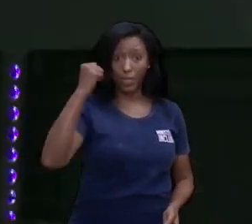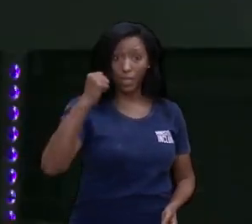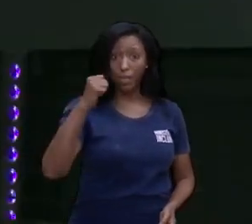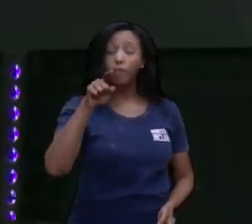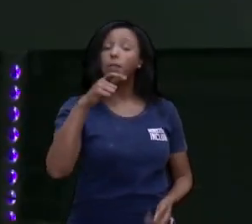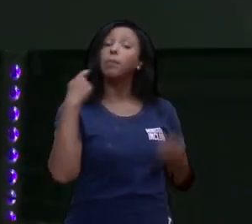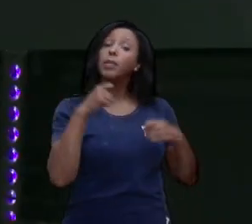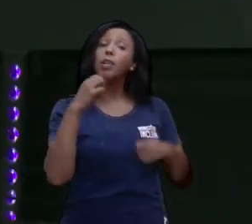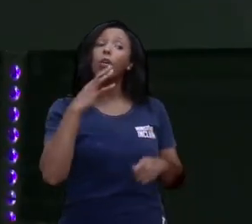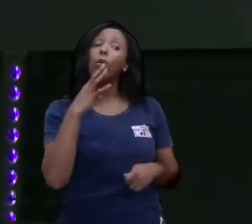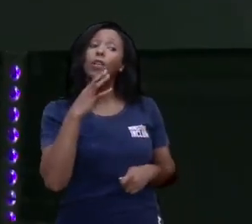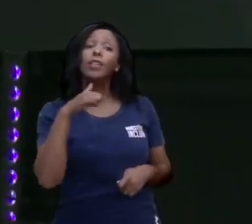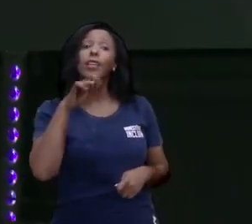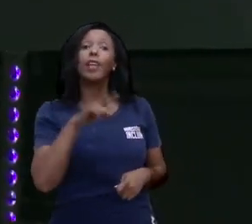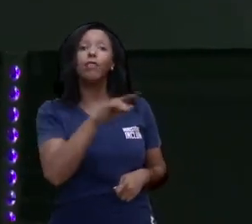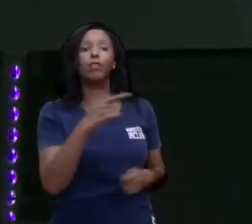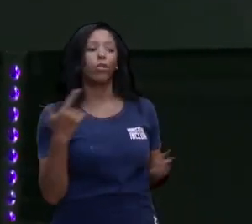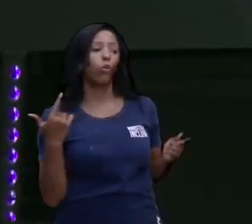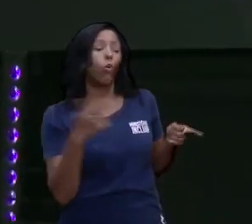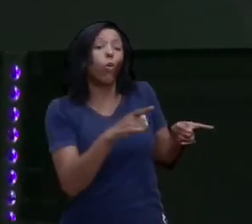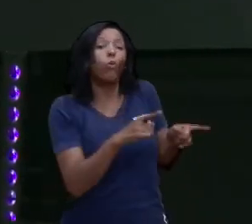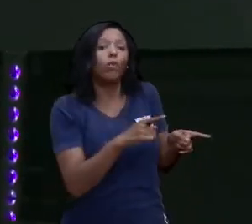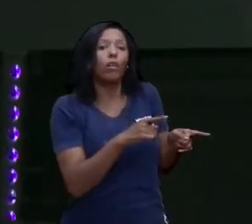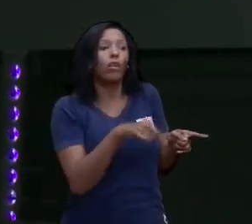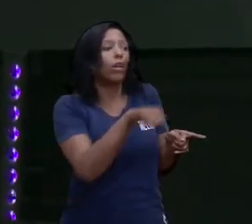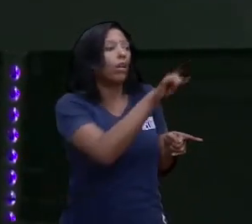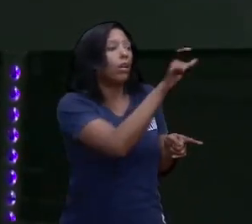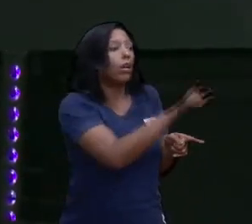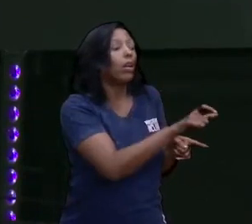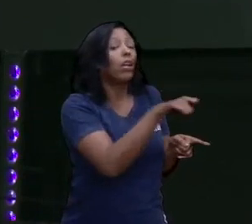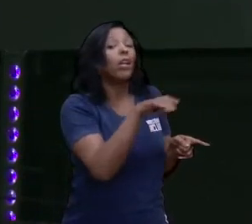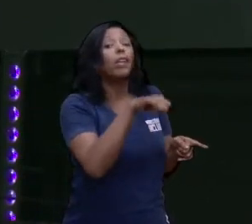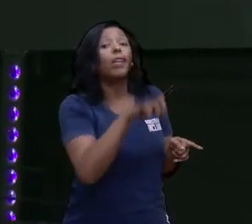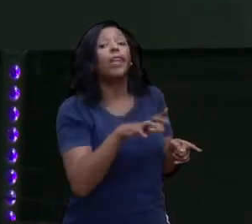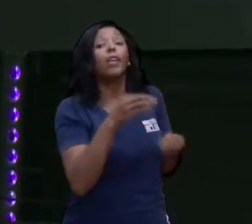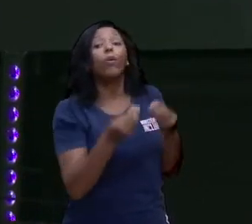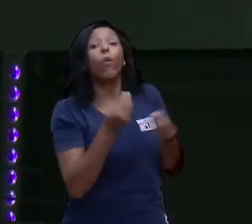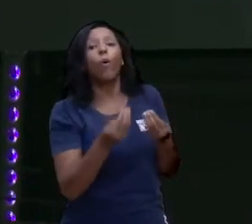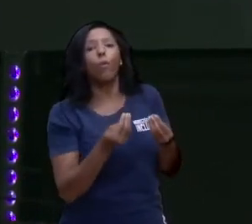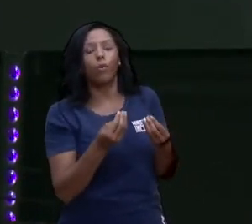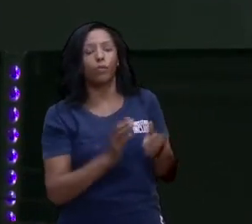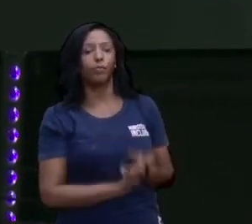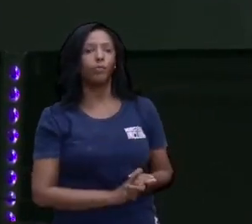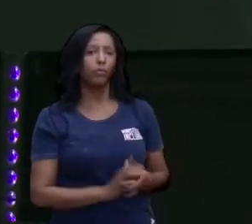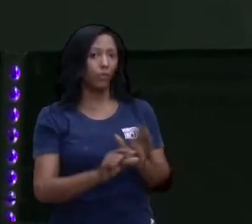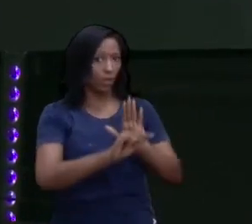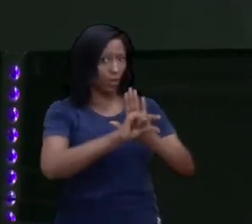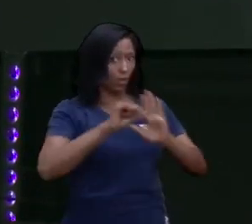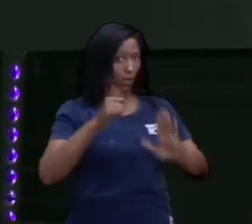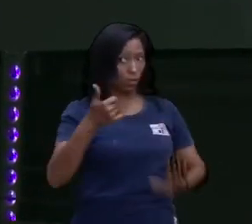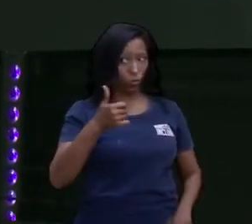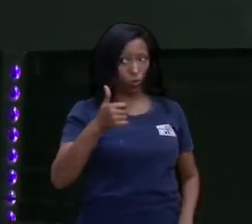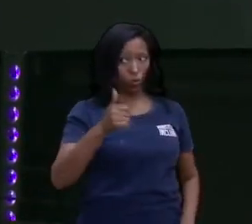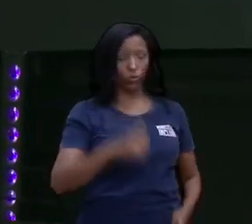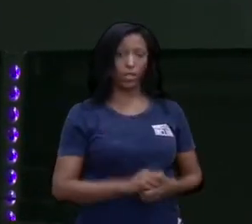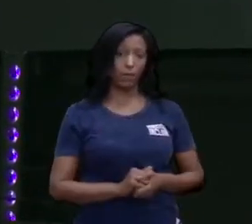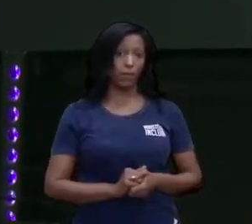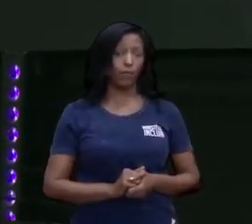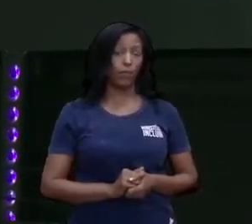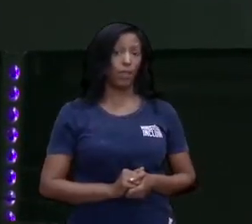e o Versículo 11 vai dizer ó E aí no Versículo 11